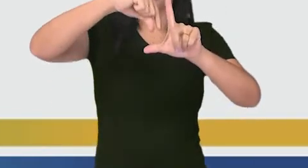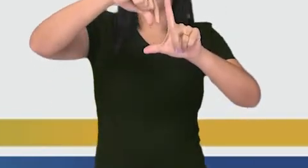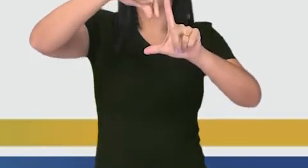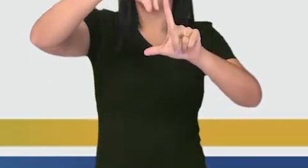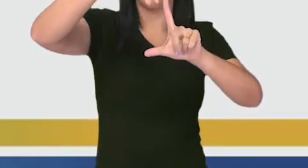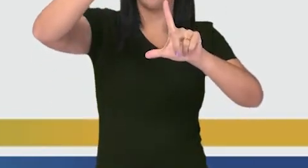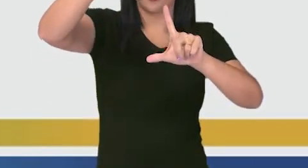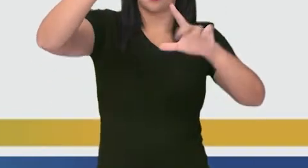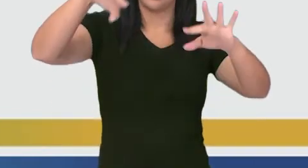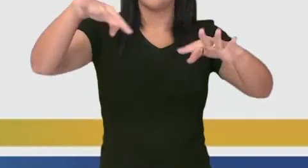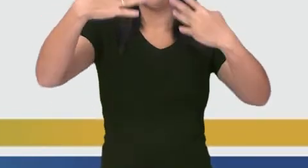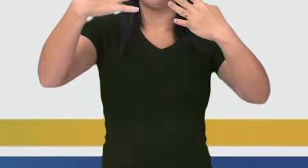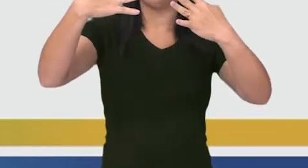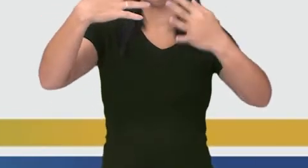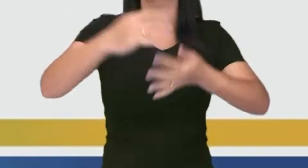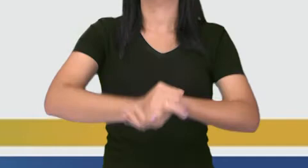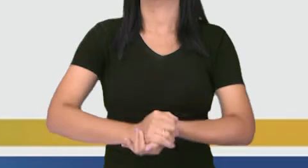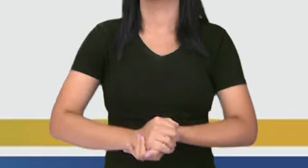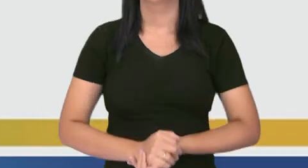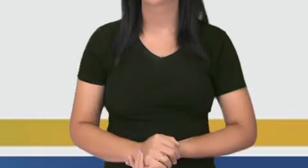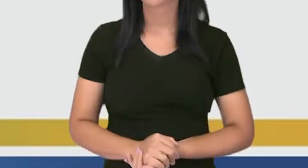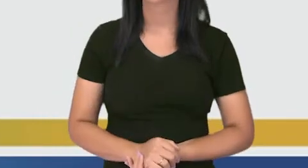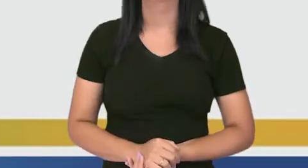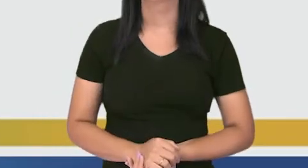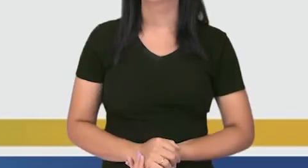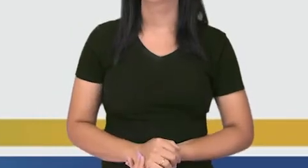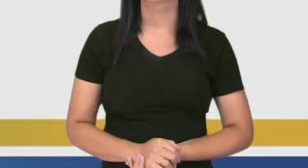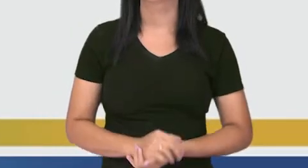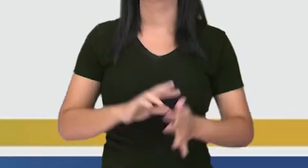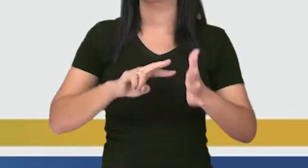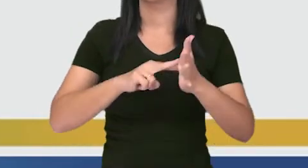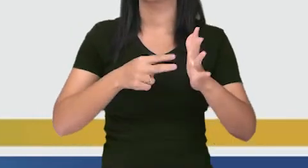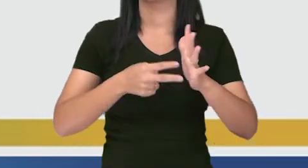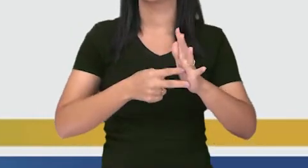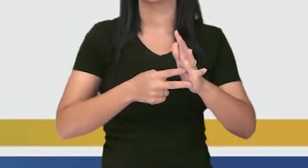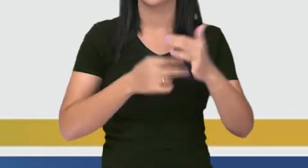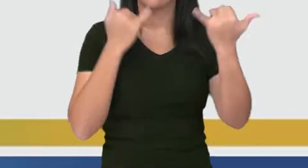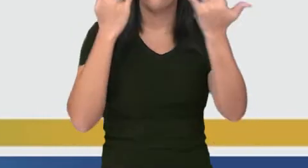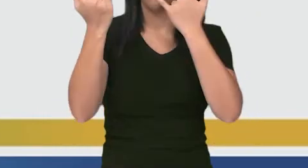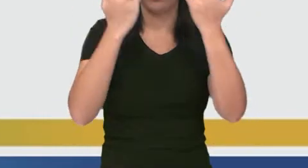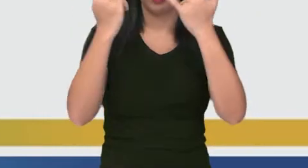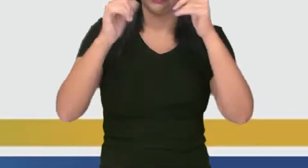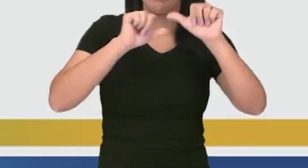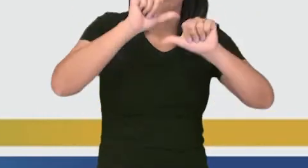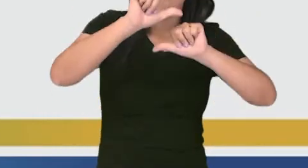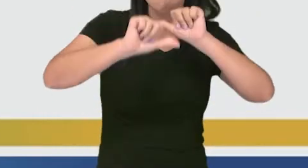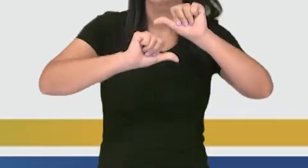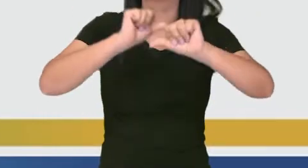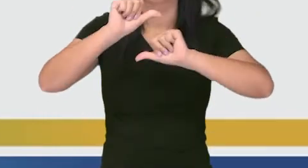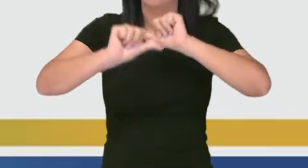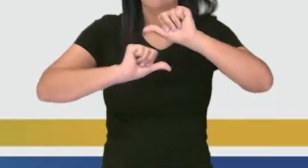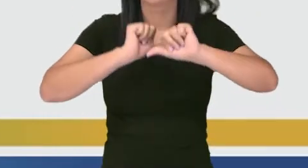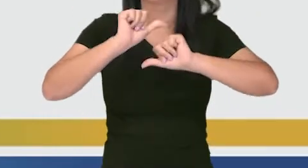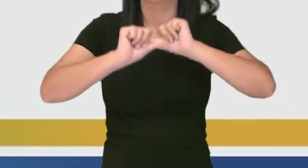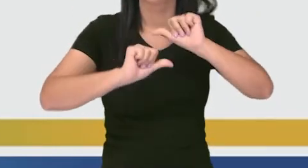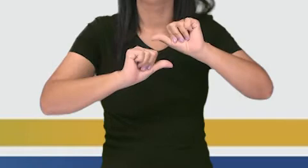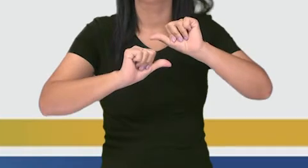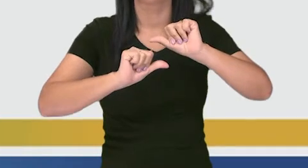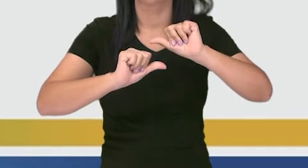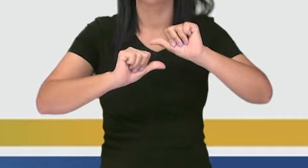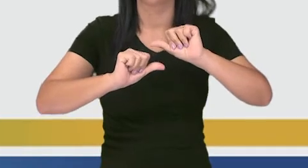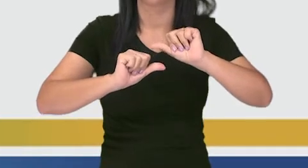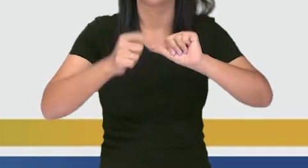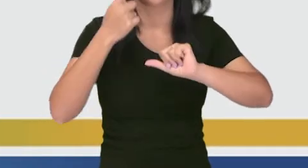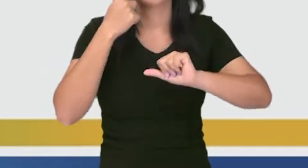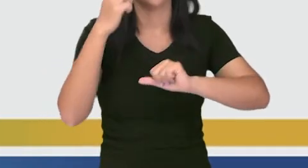pico entre destaque o que indica uma grande variação entre